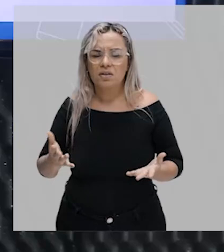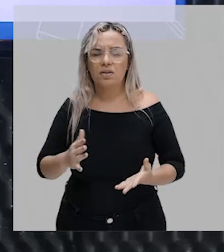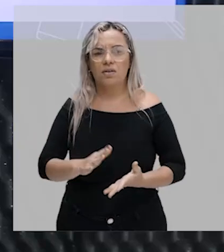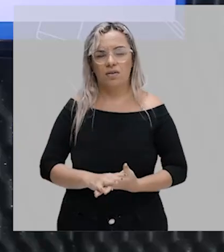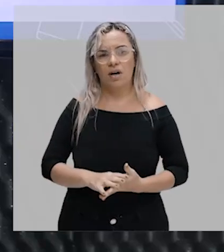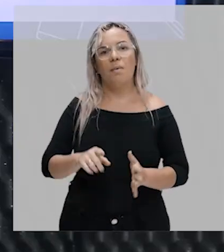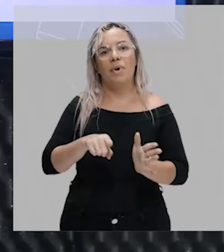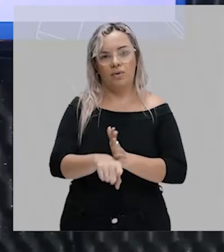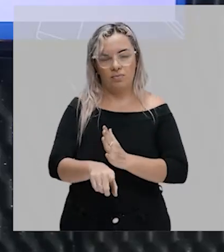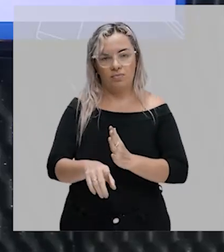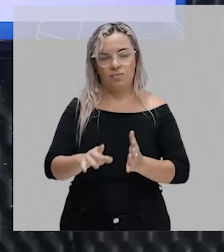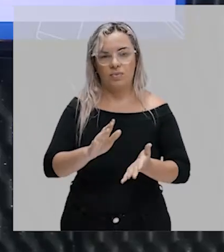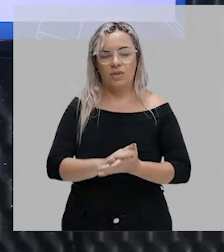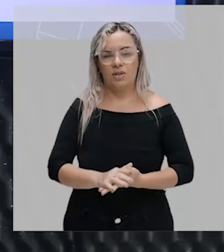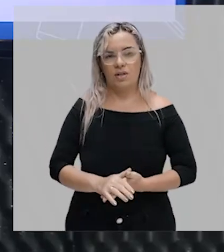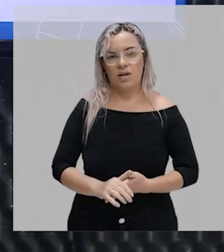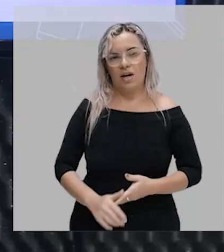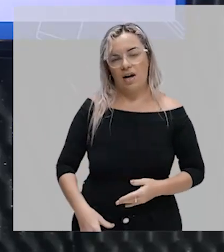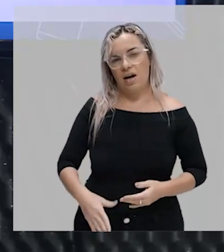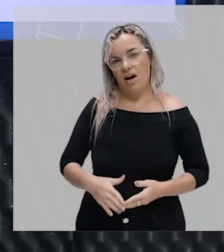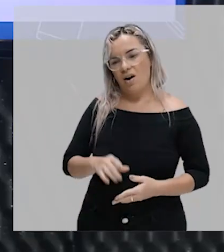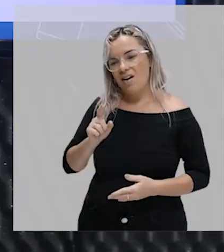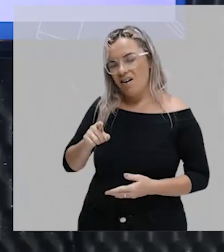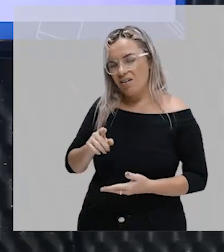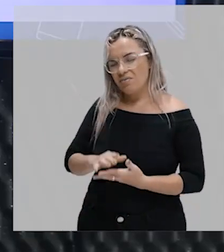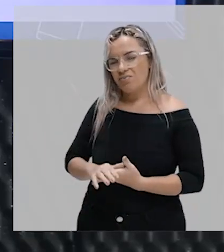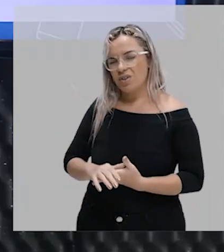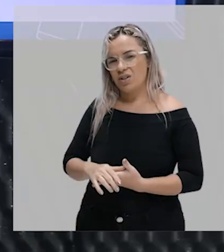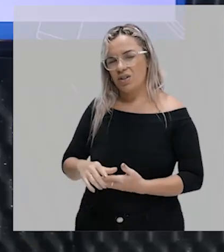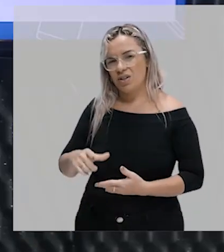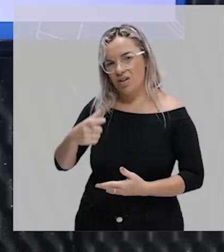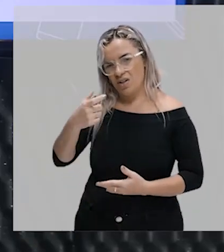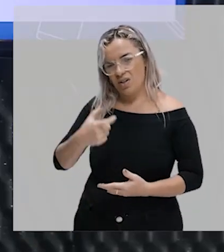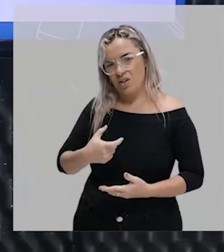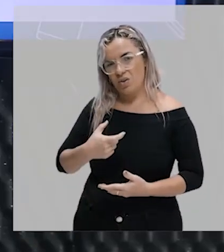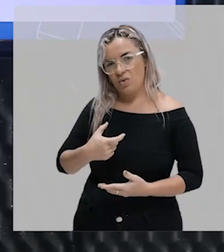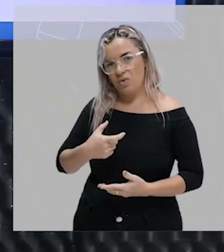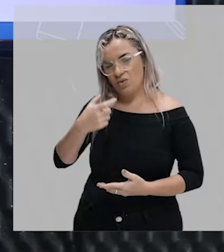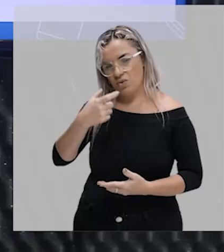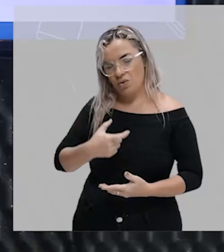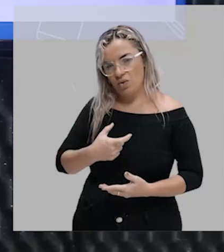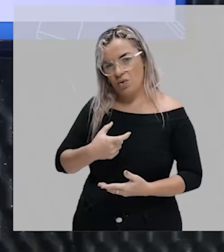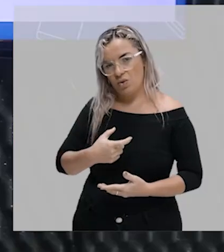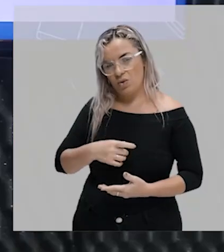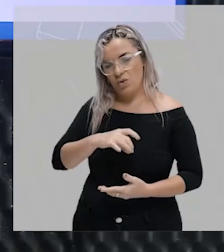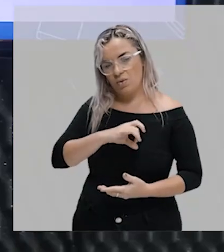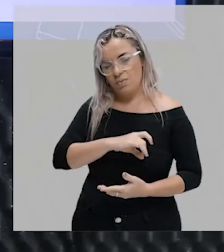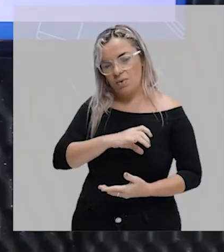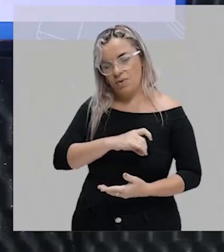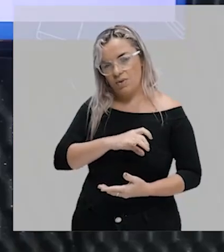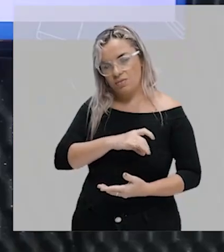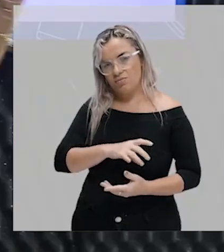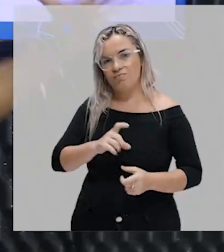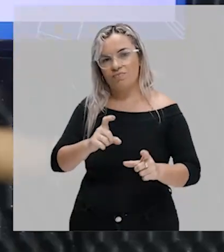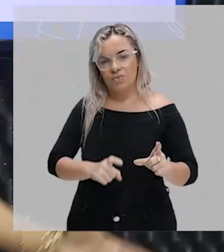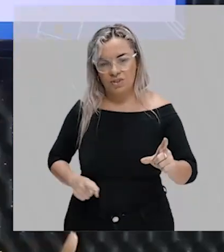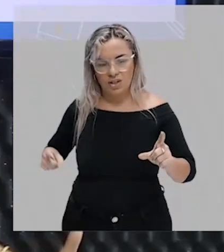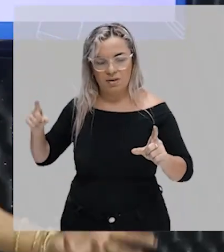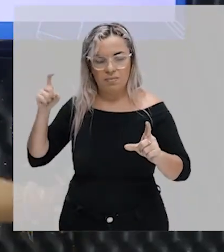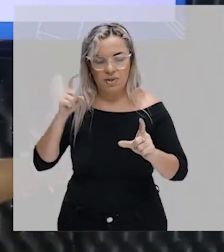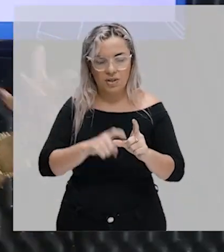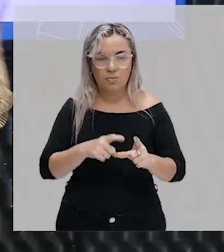assim, rapaz, eu estou com medo. Aí a pessoa vai dizer, medo de quê? Então, dependente se você